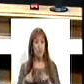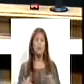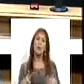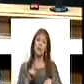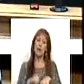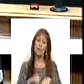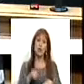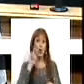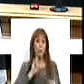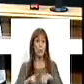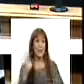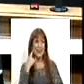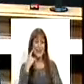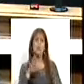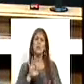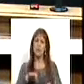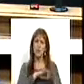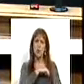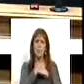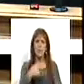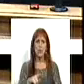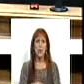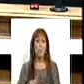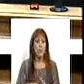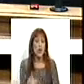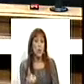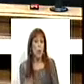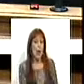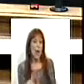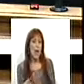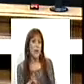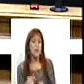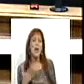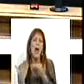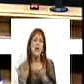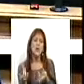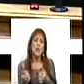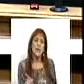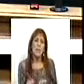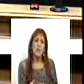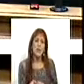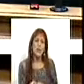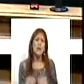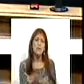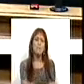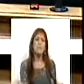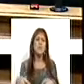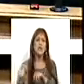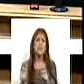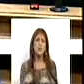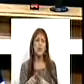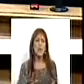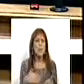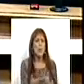das deputada. Termino, Sr. Presidente, um projeto de lei que contribuísse também para pôr em cima da mesa